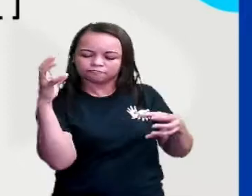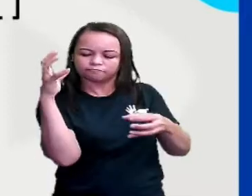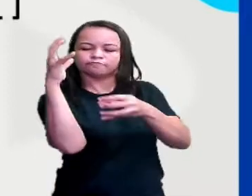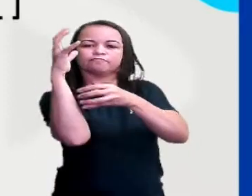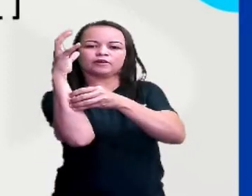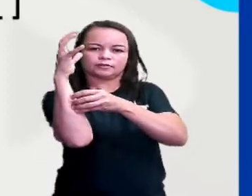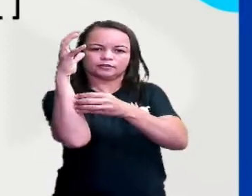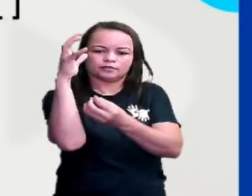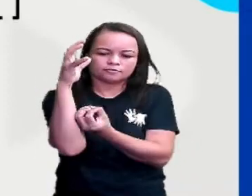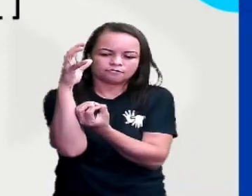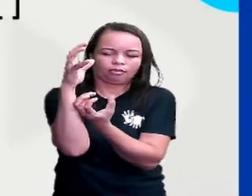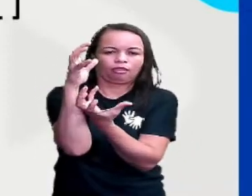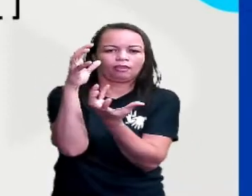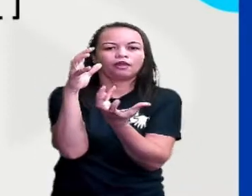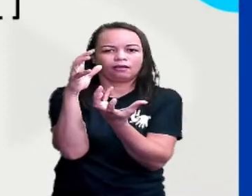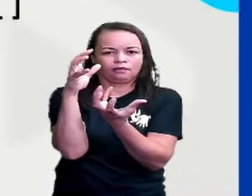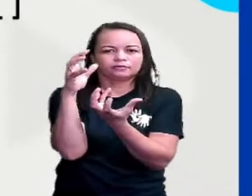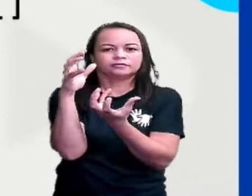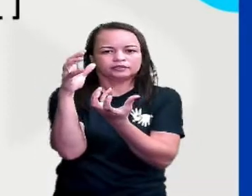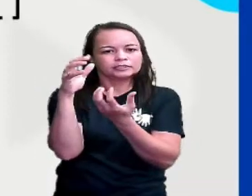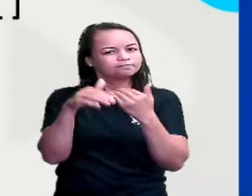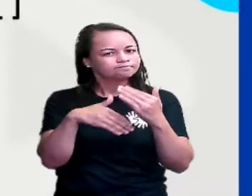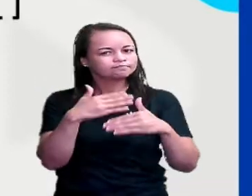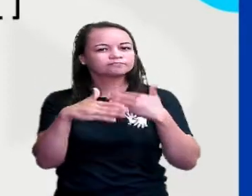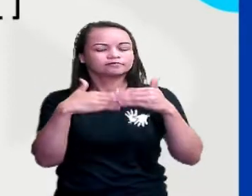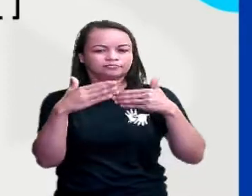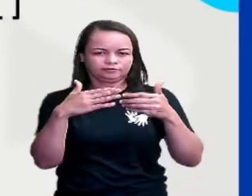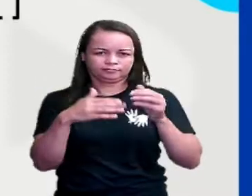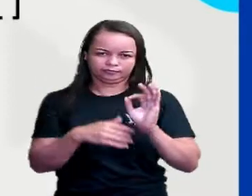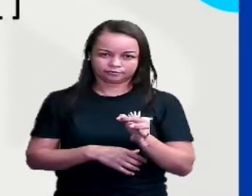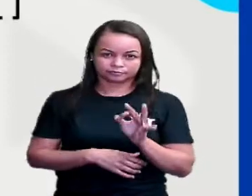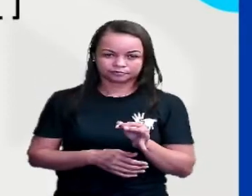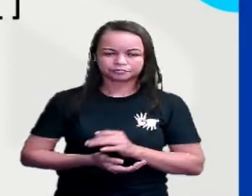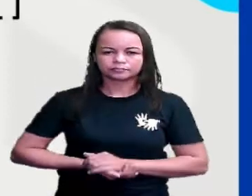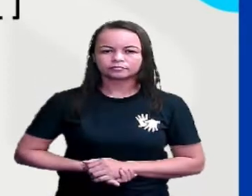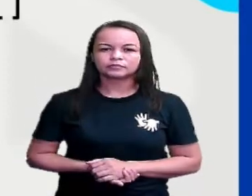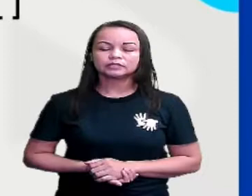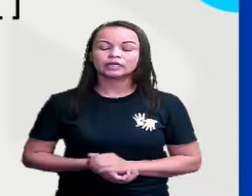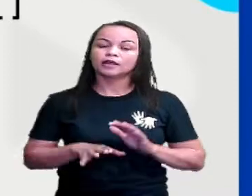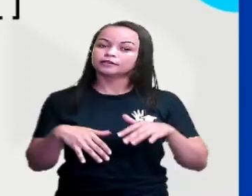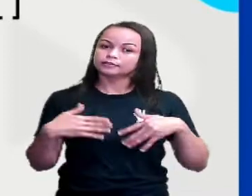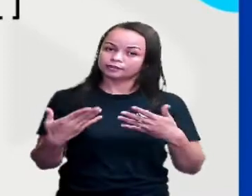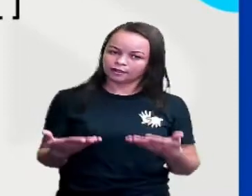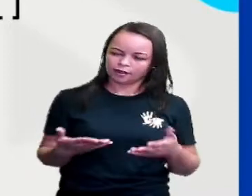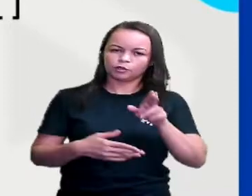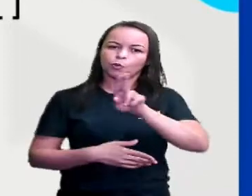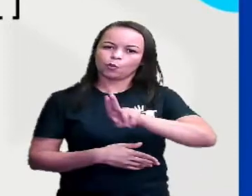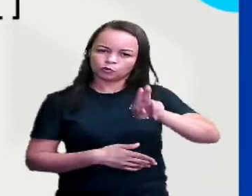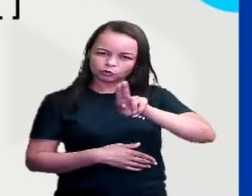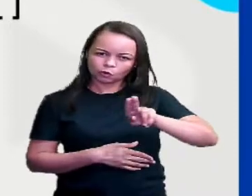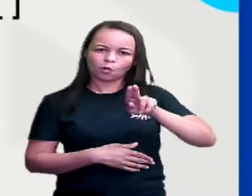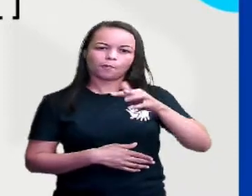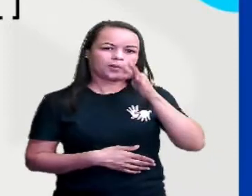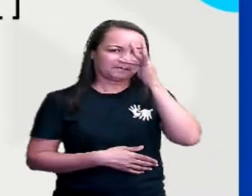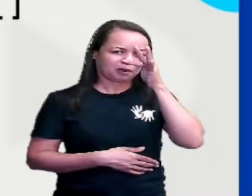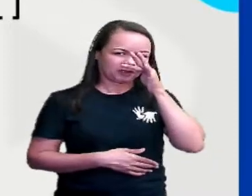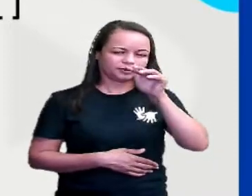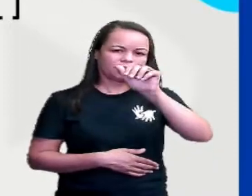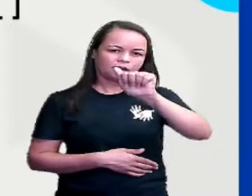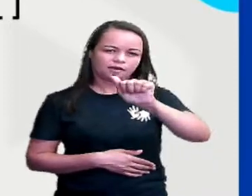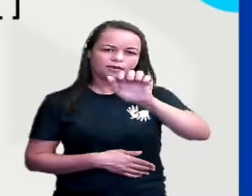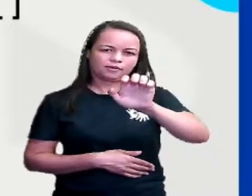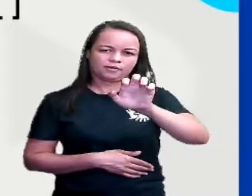fixarem e então conseguirem se desenvolver, tá certo? Daí nós chamamos elas de plantas aéreas, porque elas não